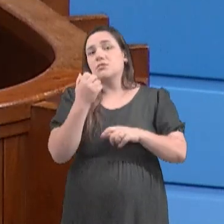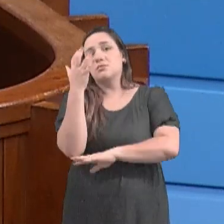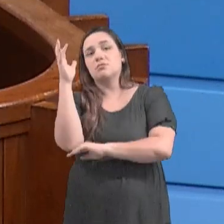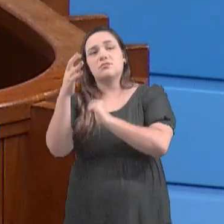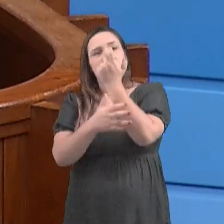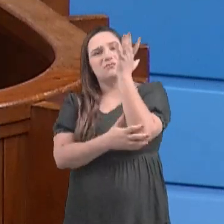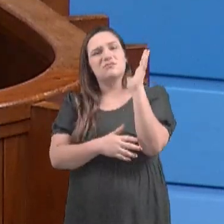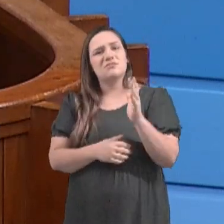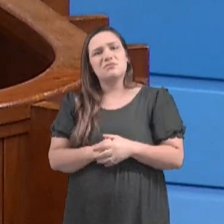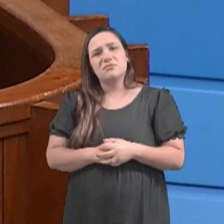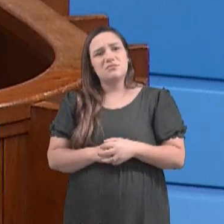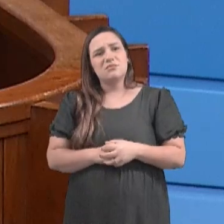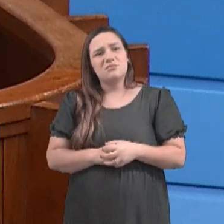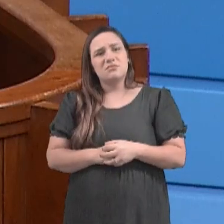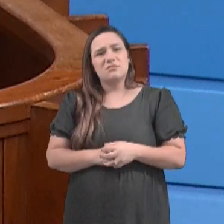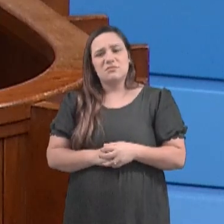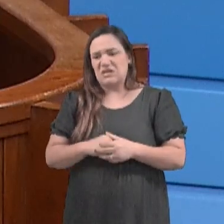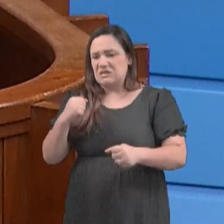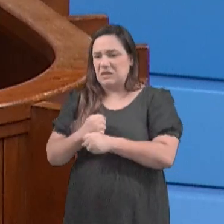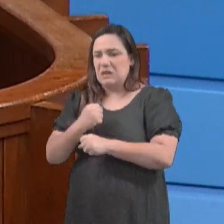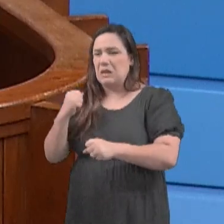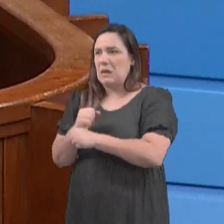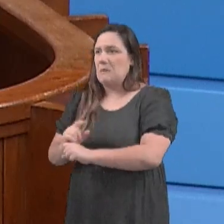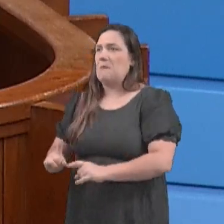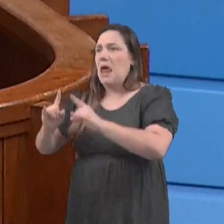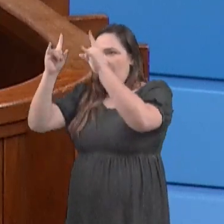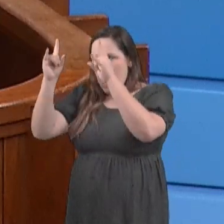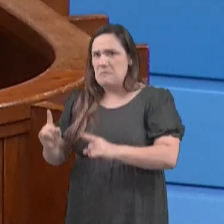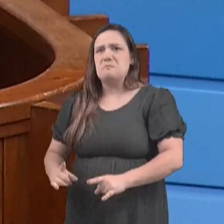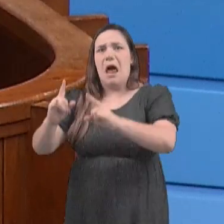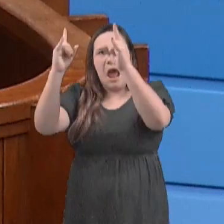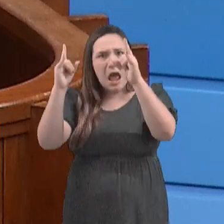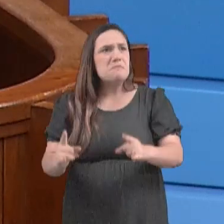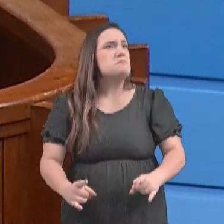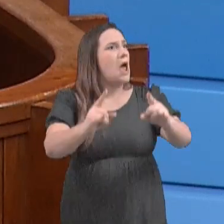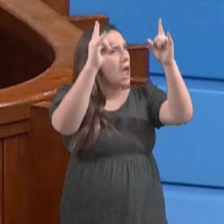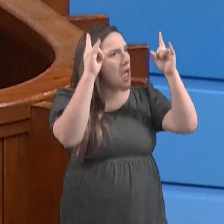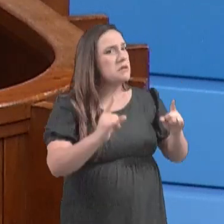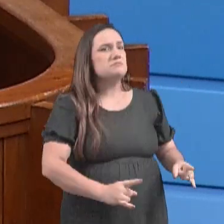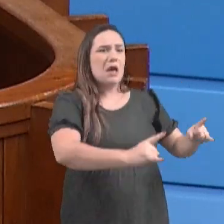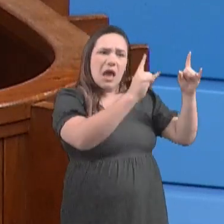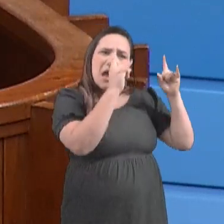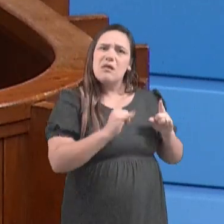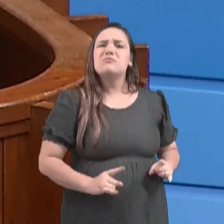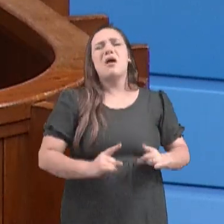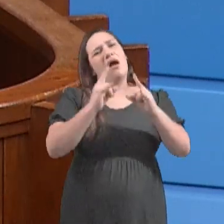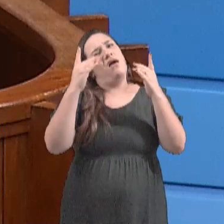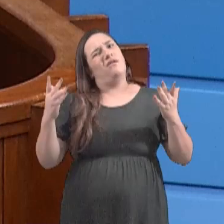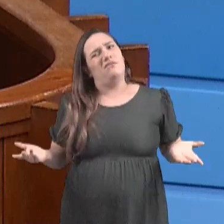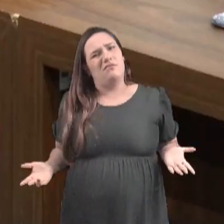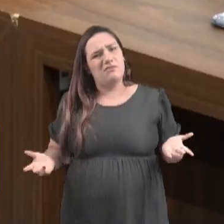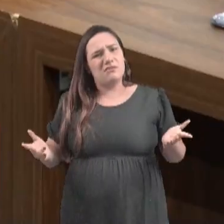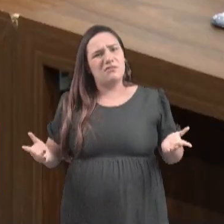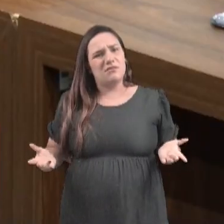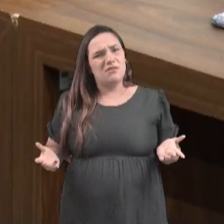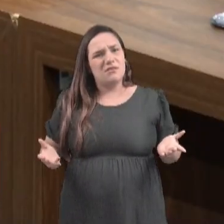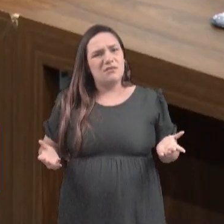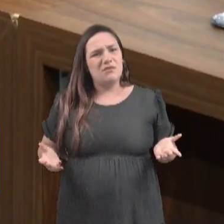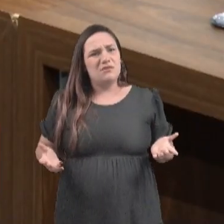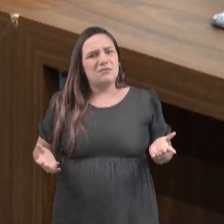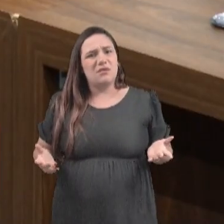único, e está rodeado de prédios para todo lado? Tem a previsão, eu acho que o cara desistiu, mas tinha